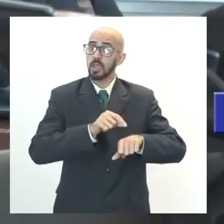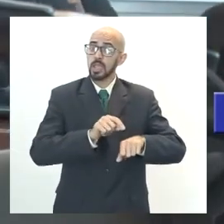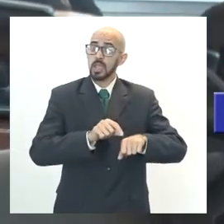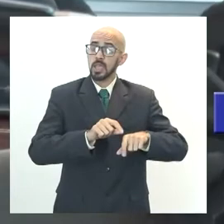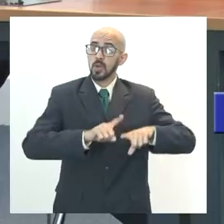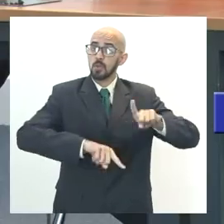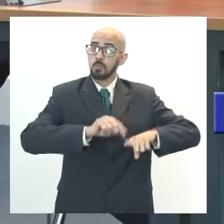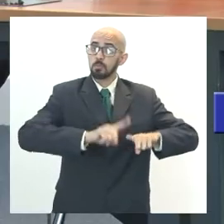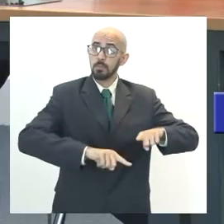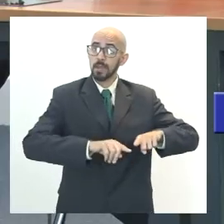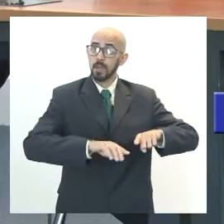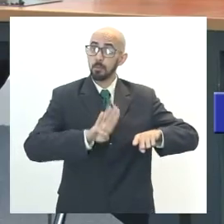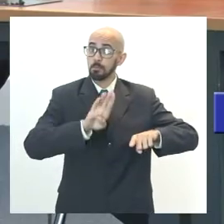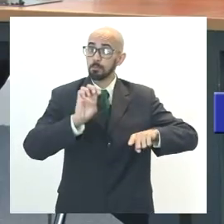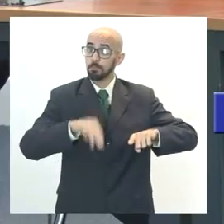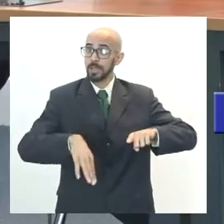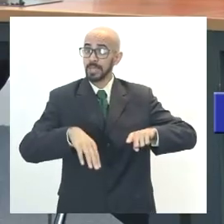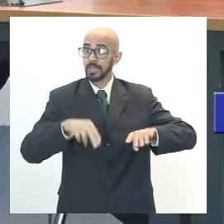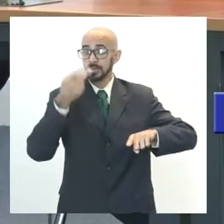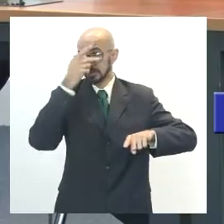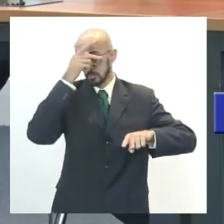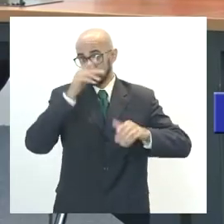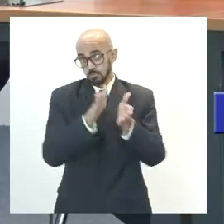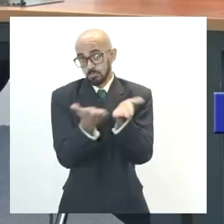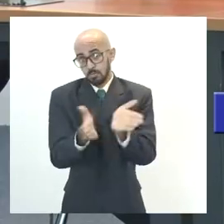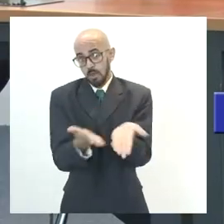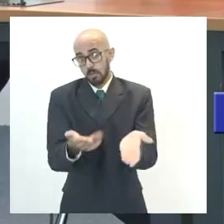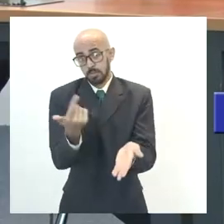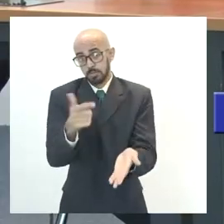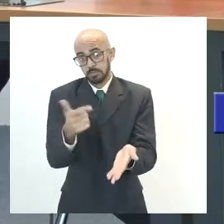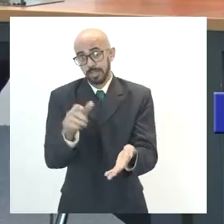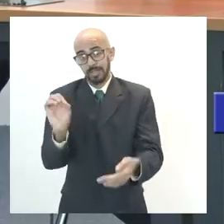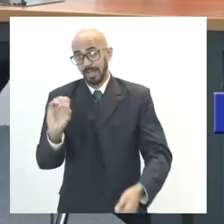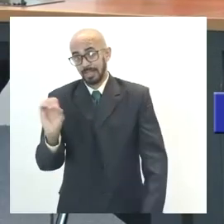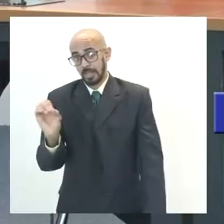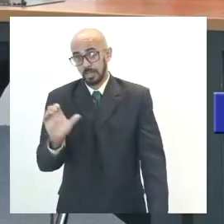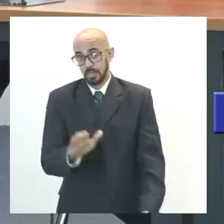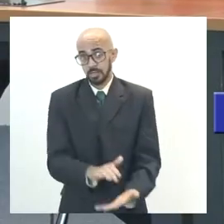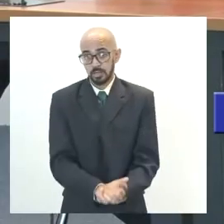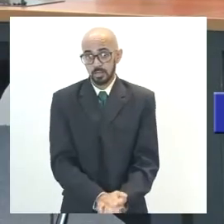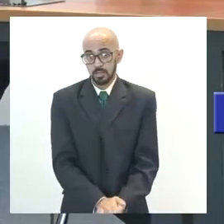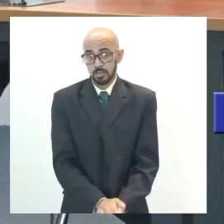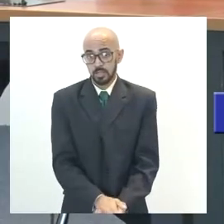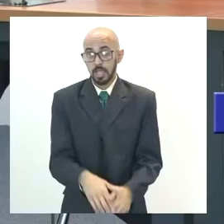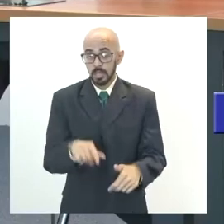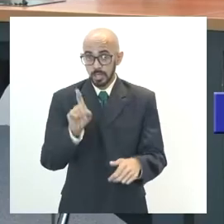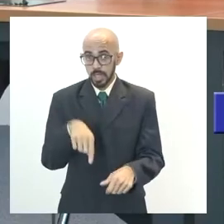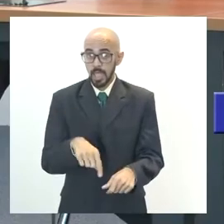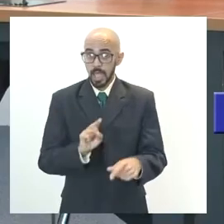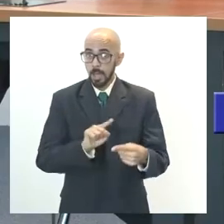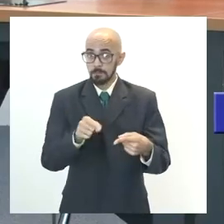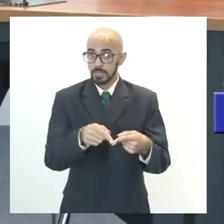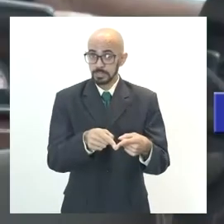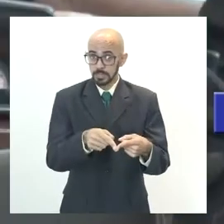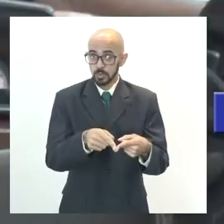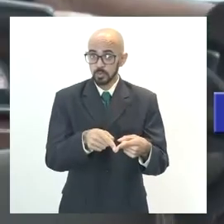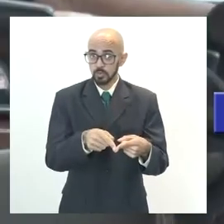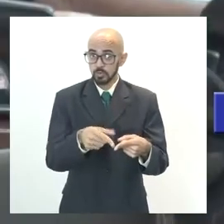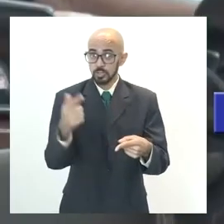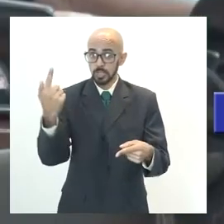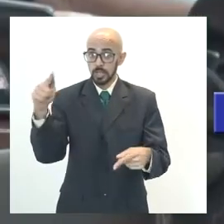patrimônio ele tem a missão de garantir tudo aquilo de que é